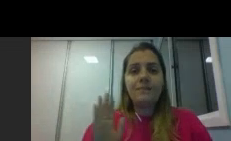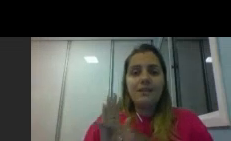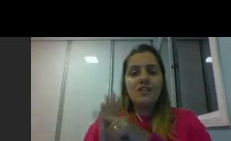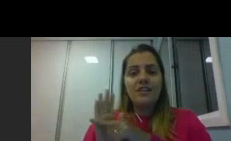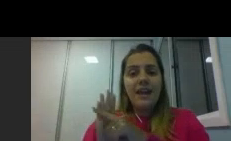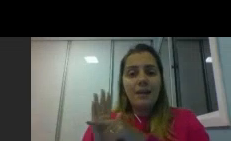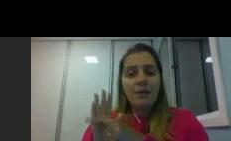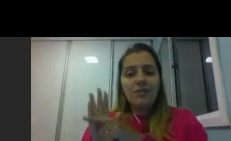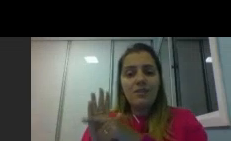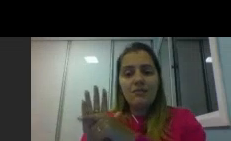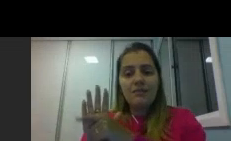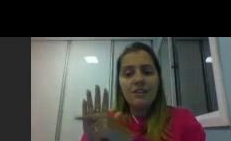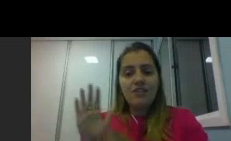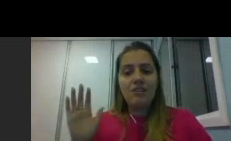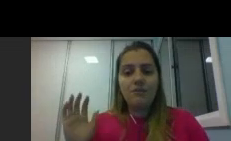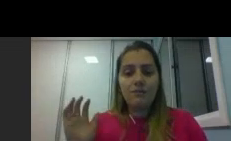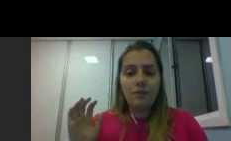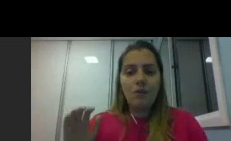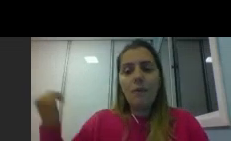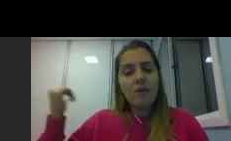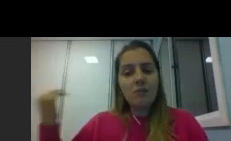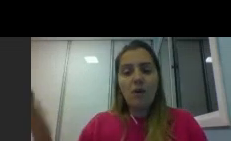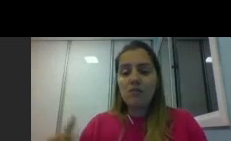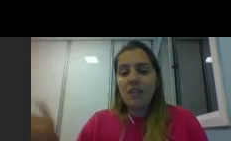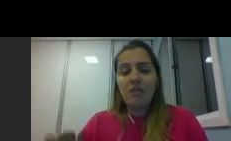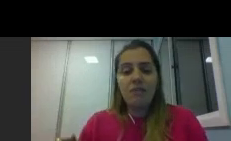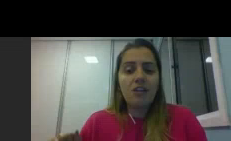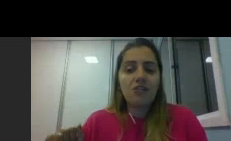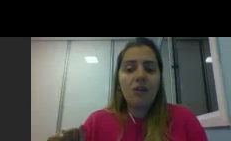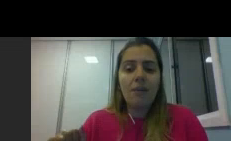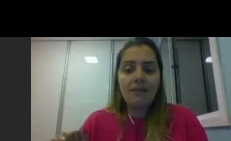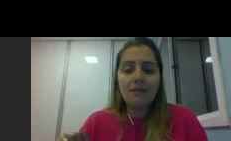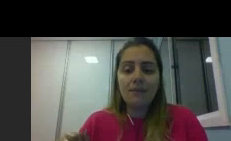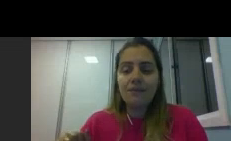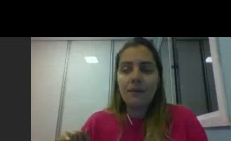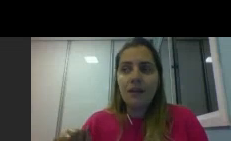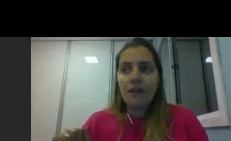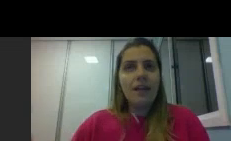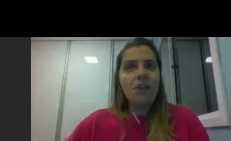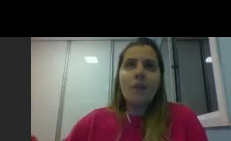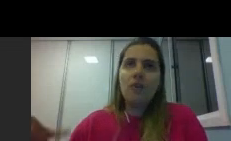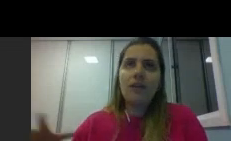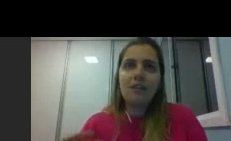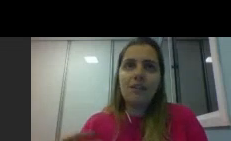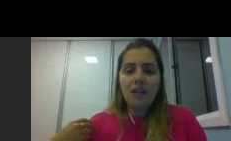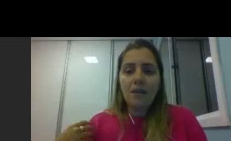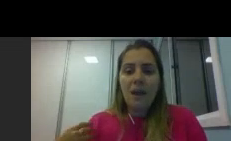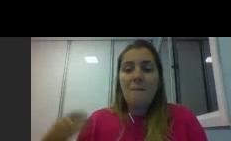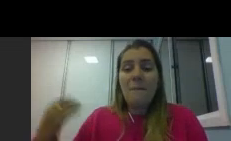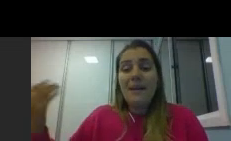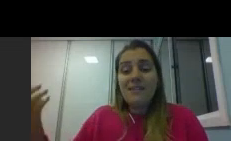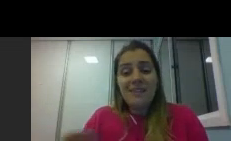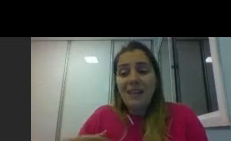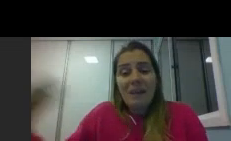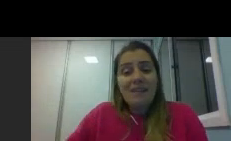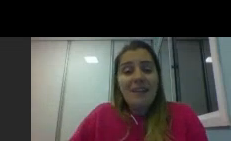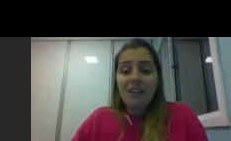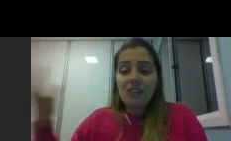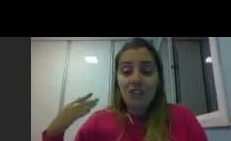gene de que ela produzisse um dedinho. O meu esposo não tem um dedinho a mais, ele não mandou esse gene.